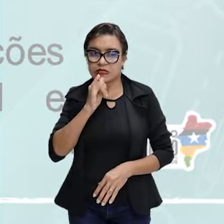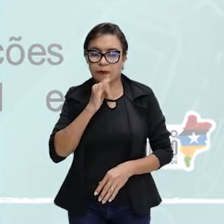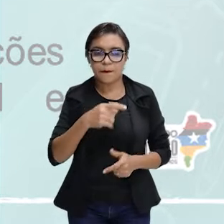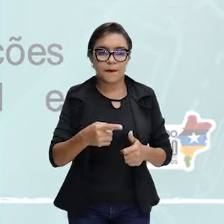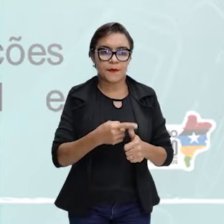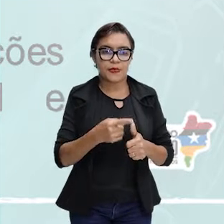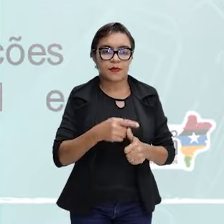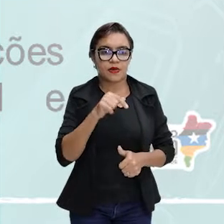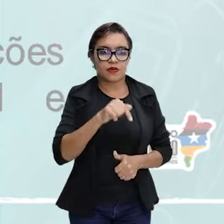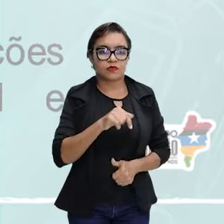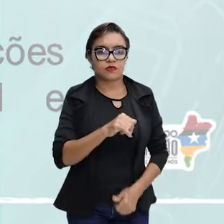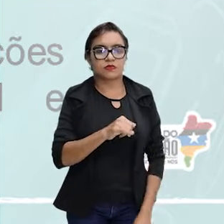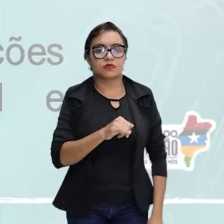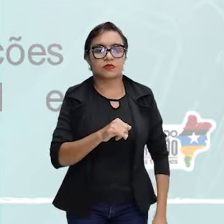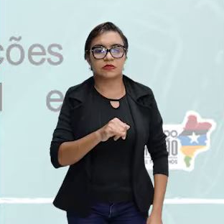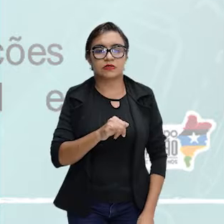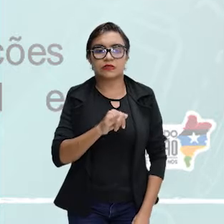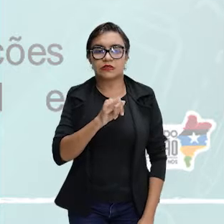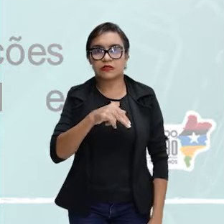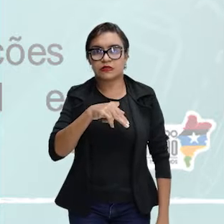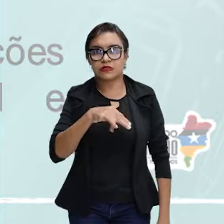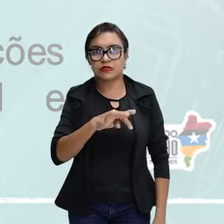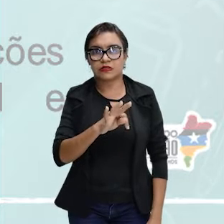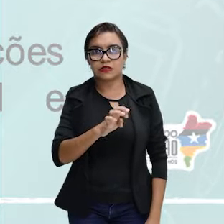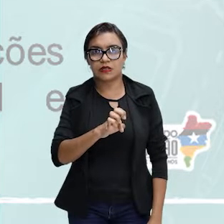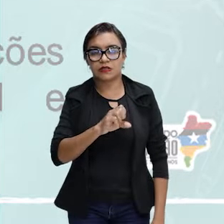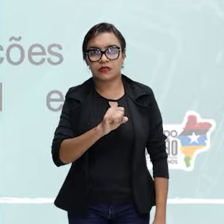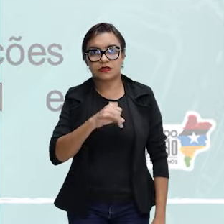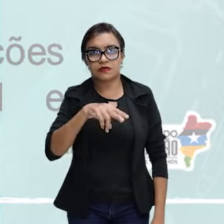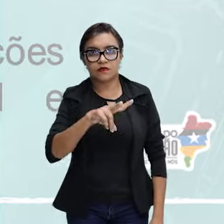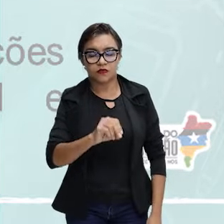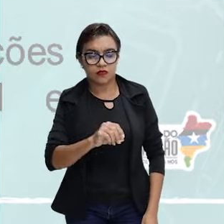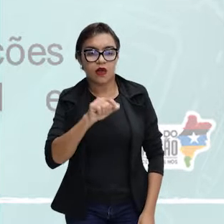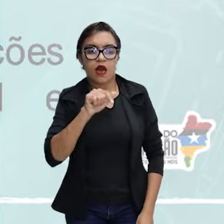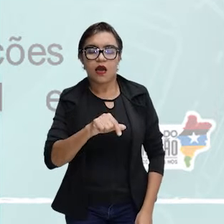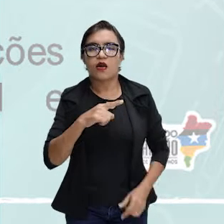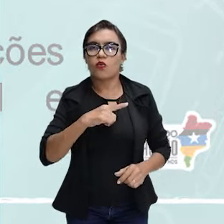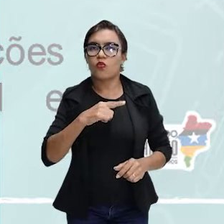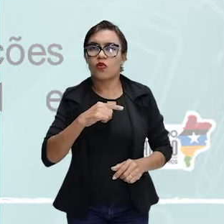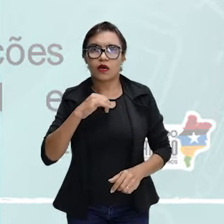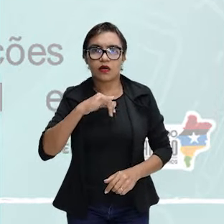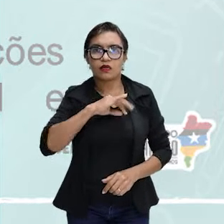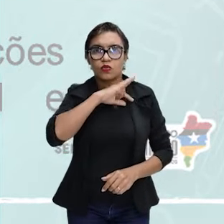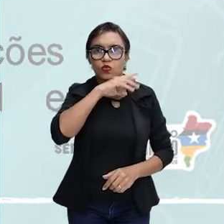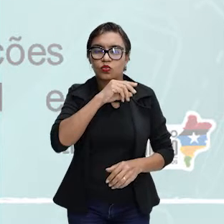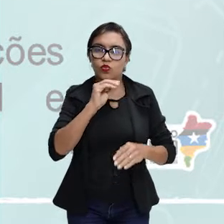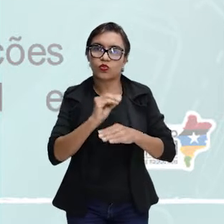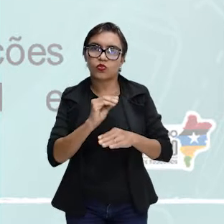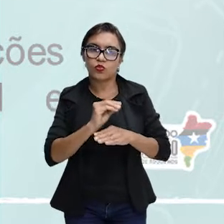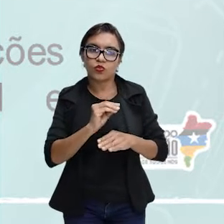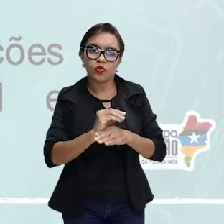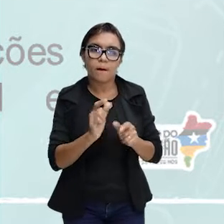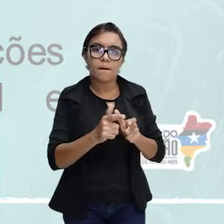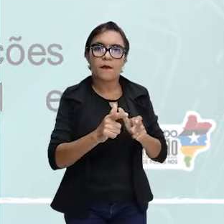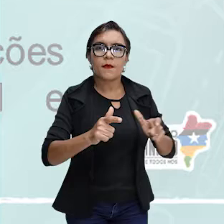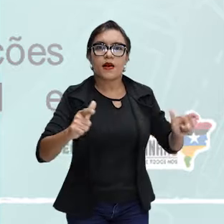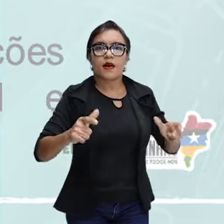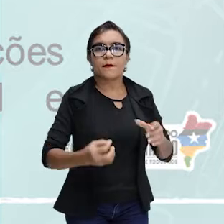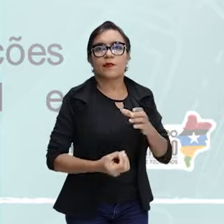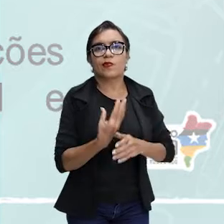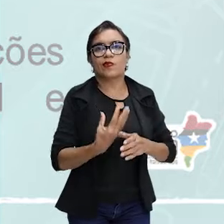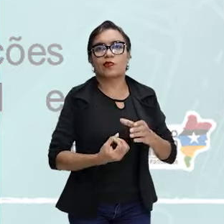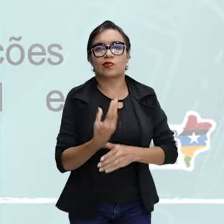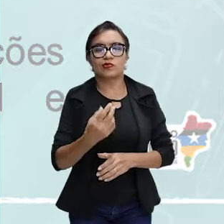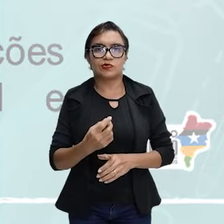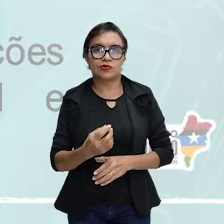o próprio nome já diz, intensivo, ou seja, é aquela pecuária que busca maximizar a sua produção,